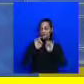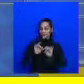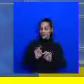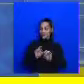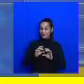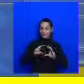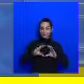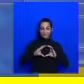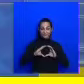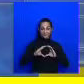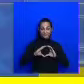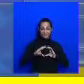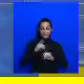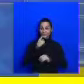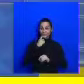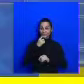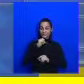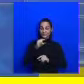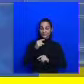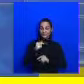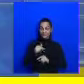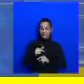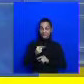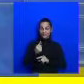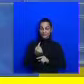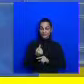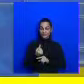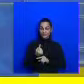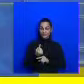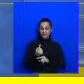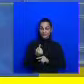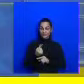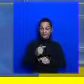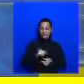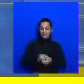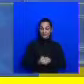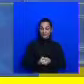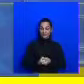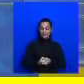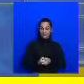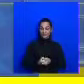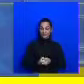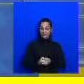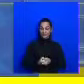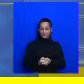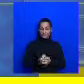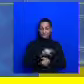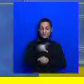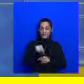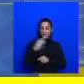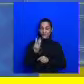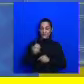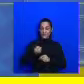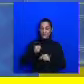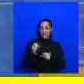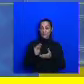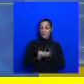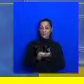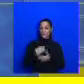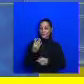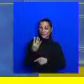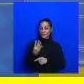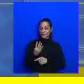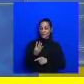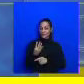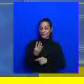especial. Bola vermelha 71. Vermelha número 71. Foram sorteados 3 números, faltam